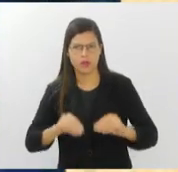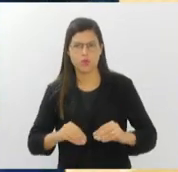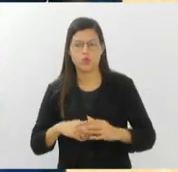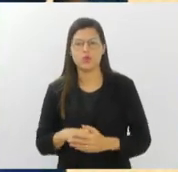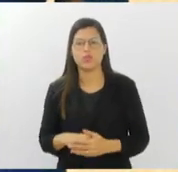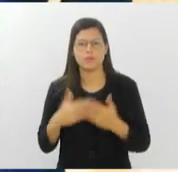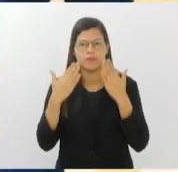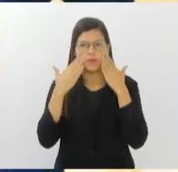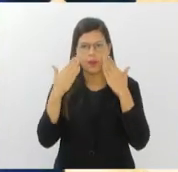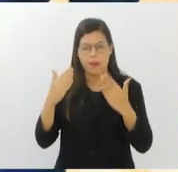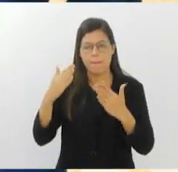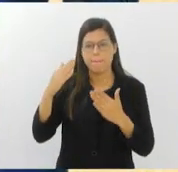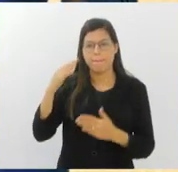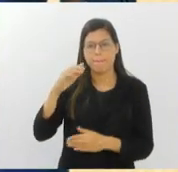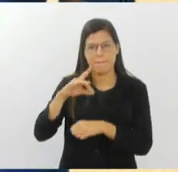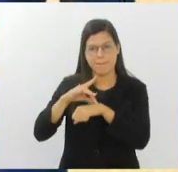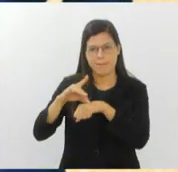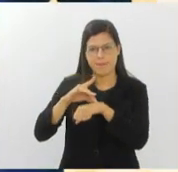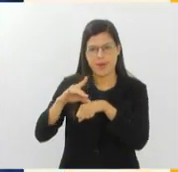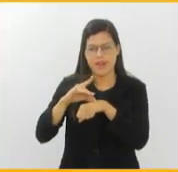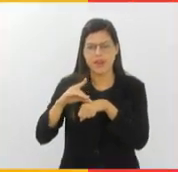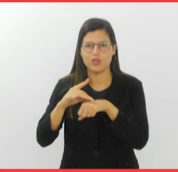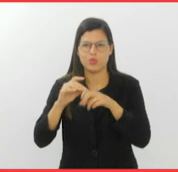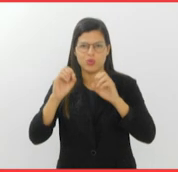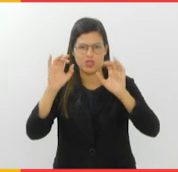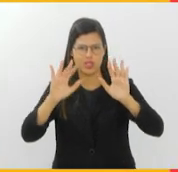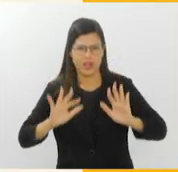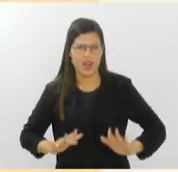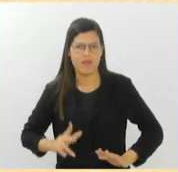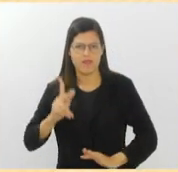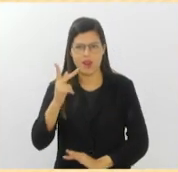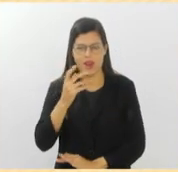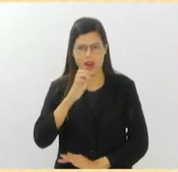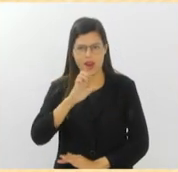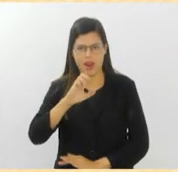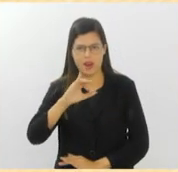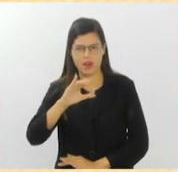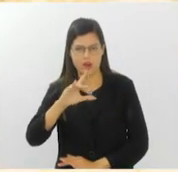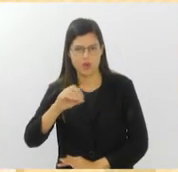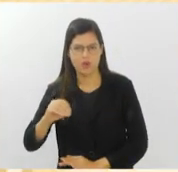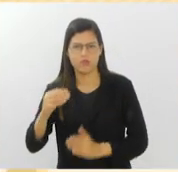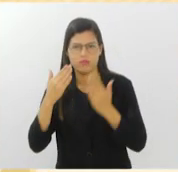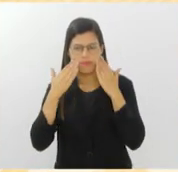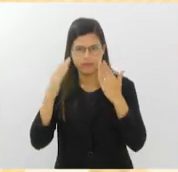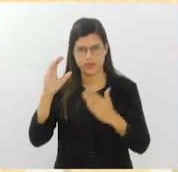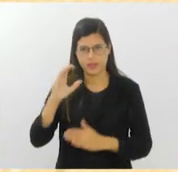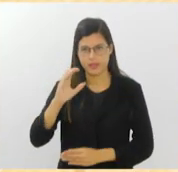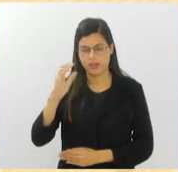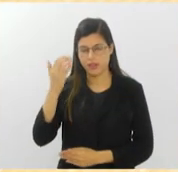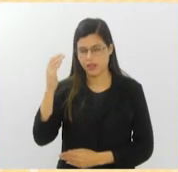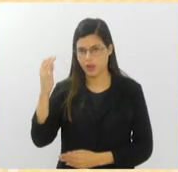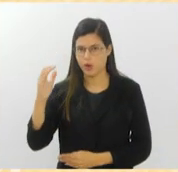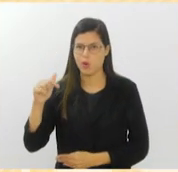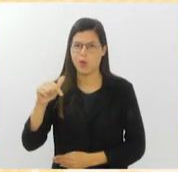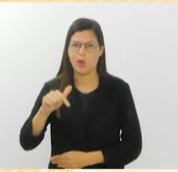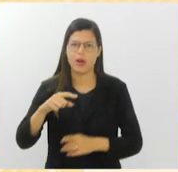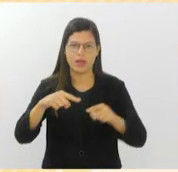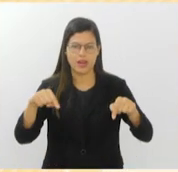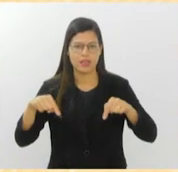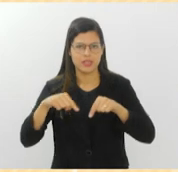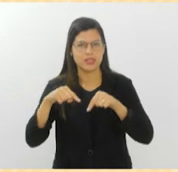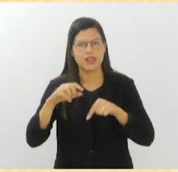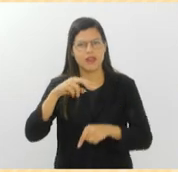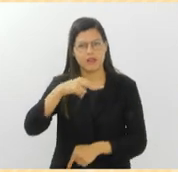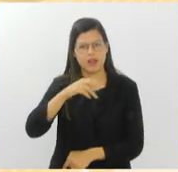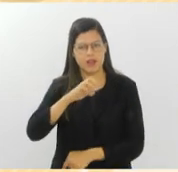o humorista Hélio de la Penha se apresenta em Niterói. Como parte do projeto Noites de Humor, da Sala Nelson Pereira dos Santos,